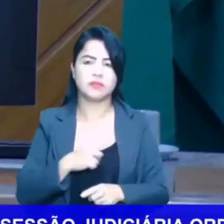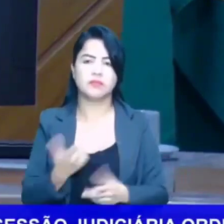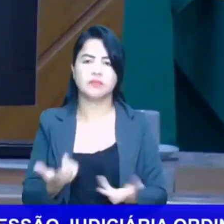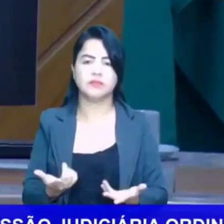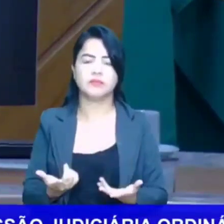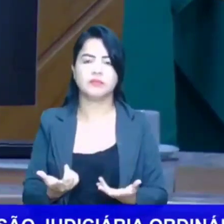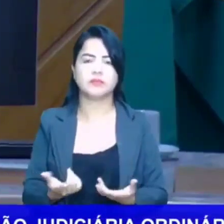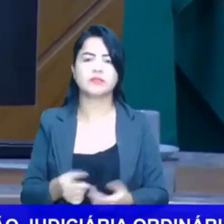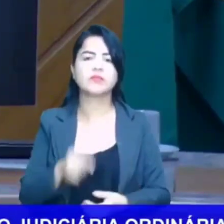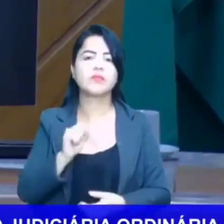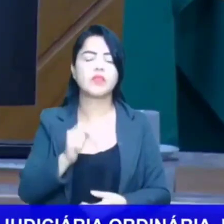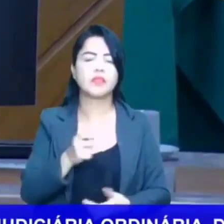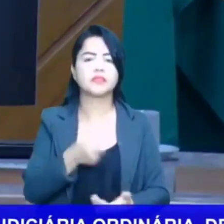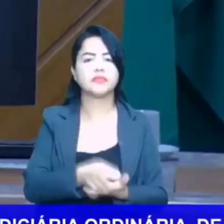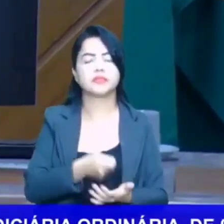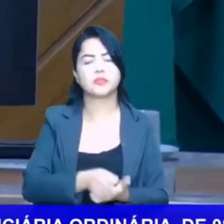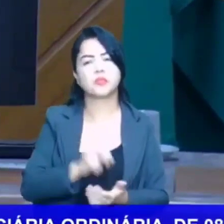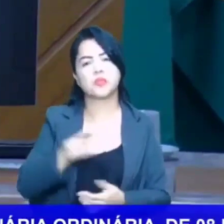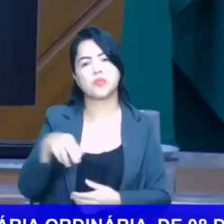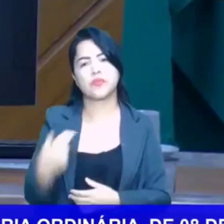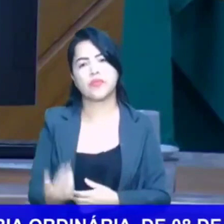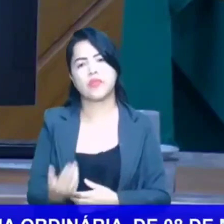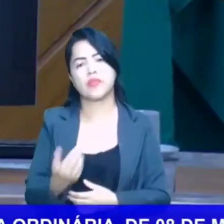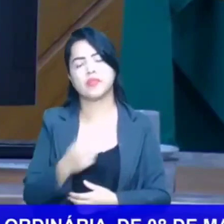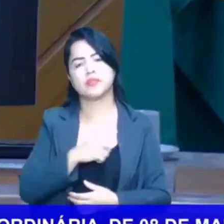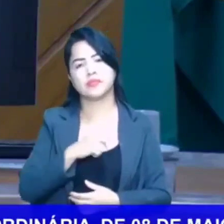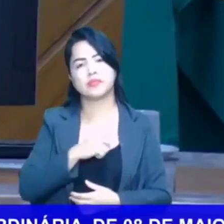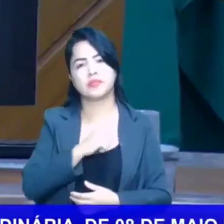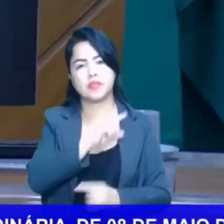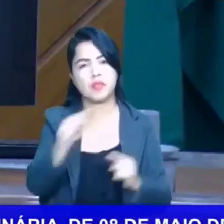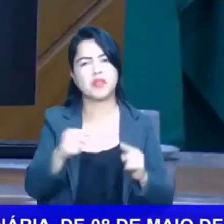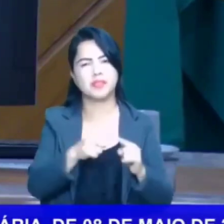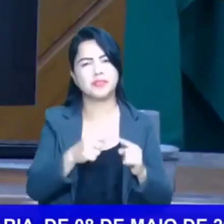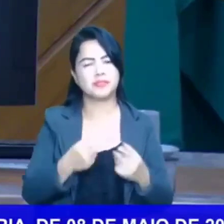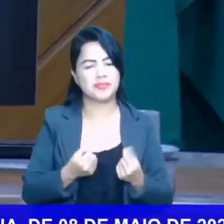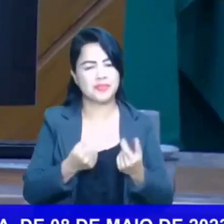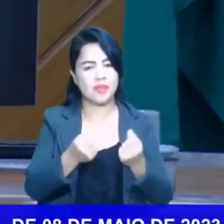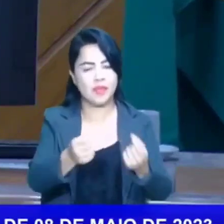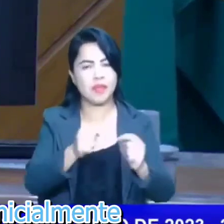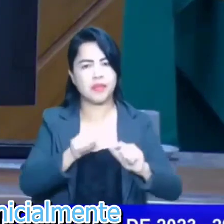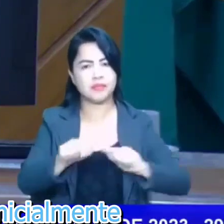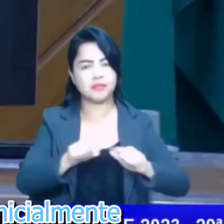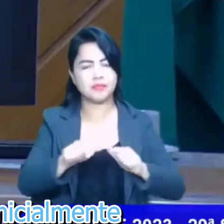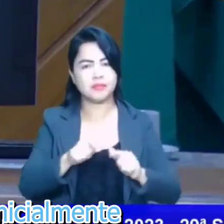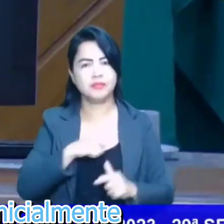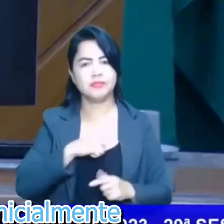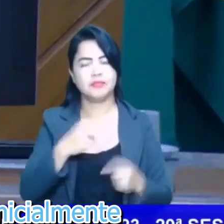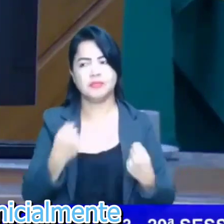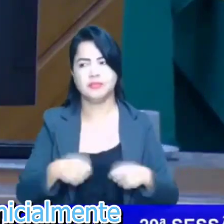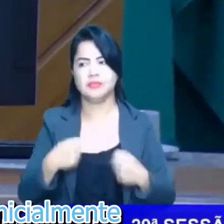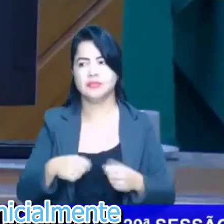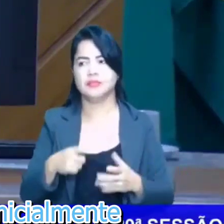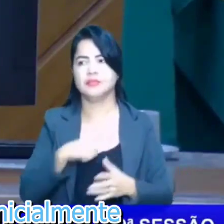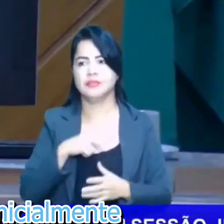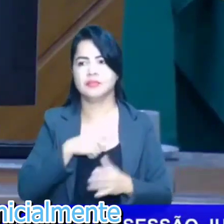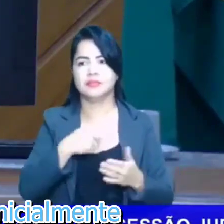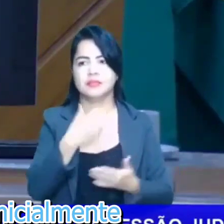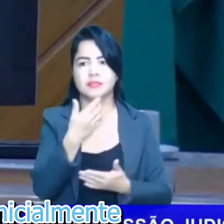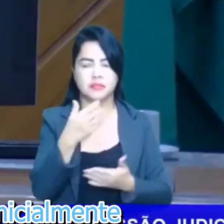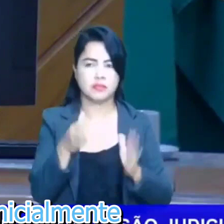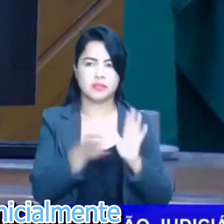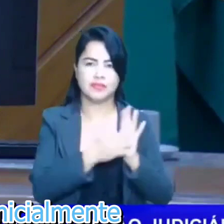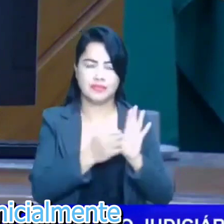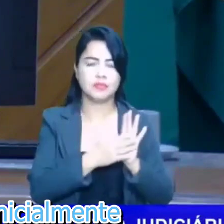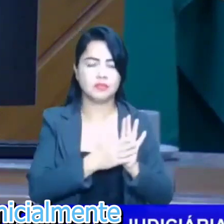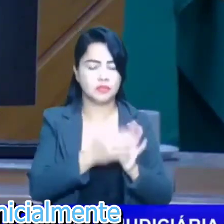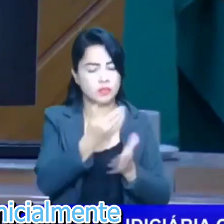eventualmente aquilo que foi cobrado ou a equivalência econômica daquele serviço, há de conter, a prestação de contas há